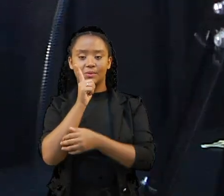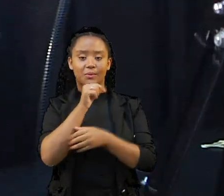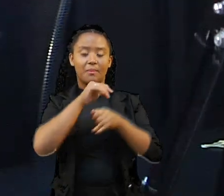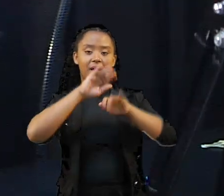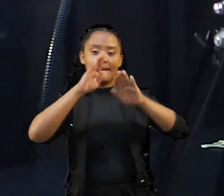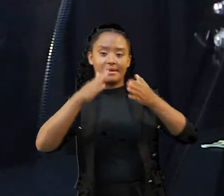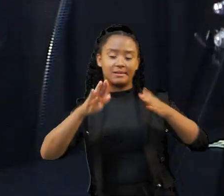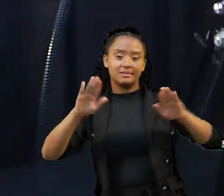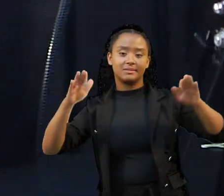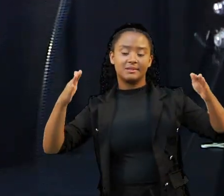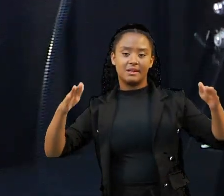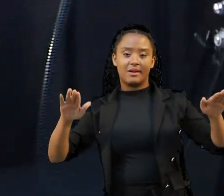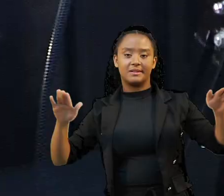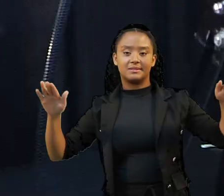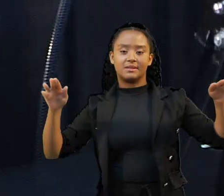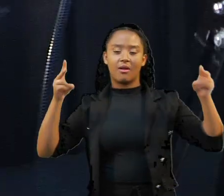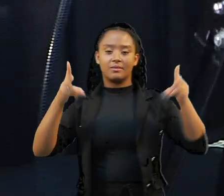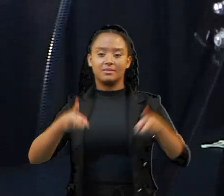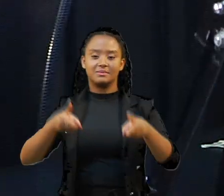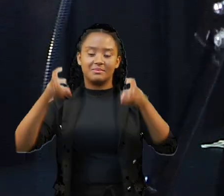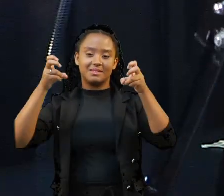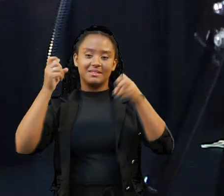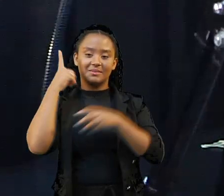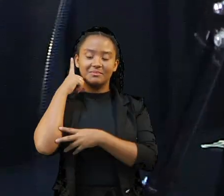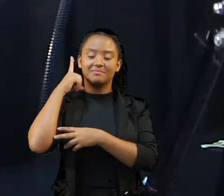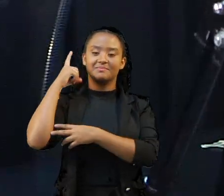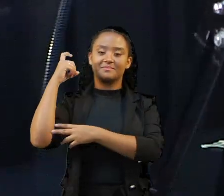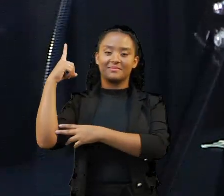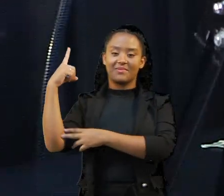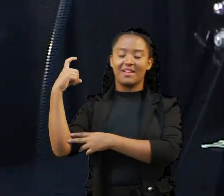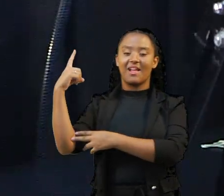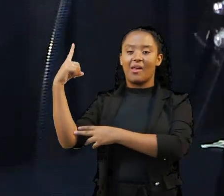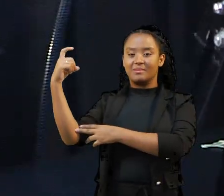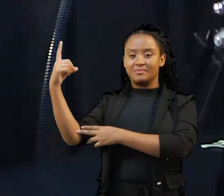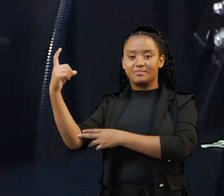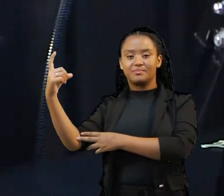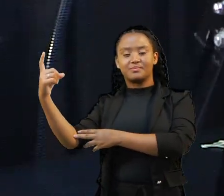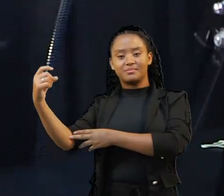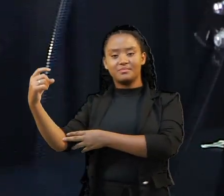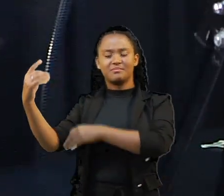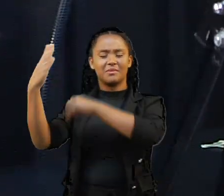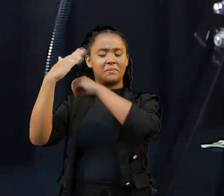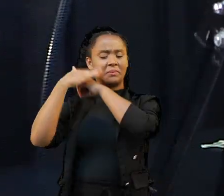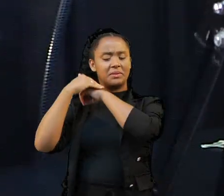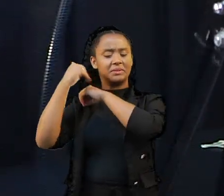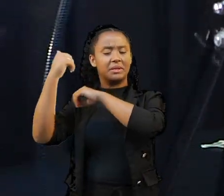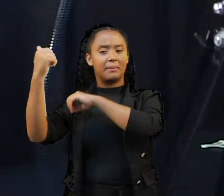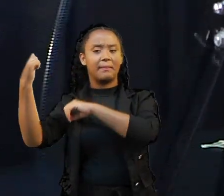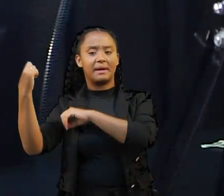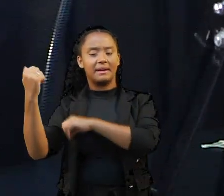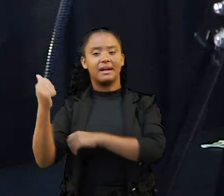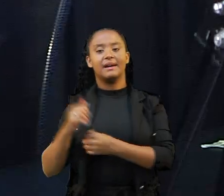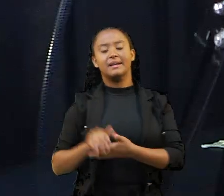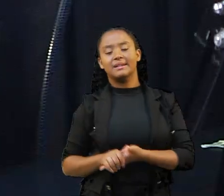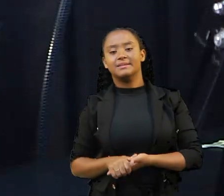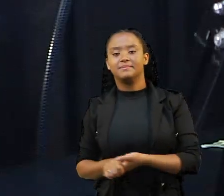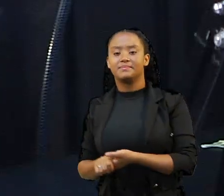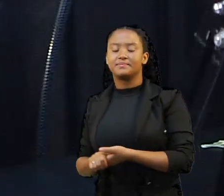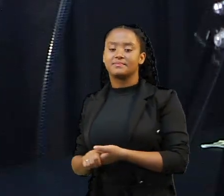do mar. Escutei uma voz, seu mano, veio me